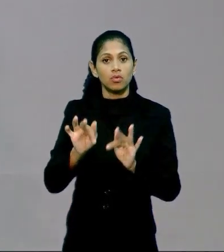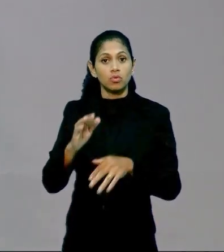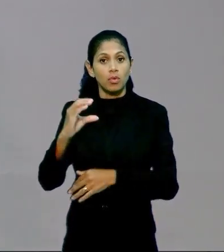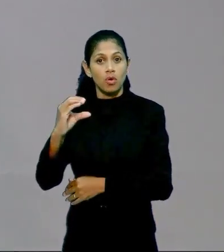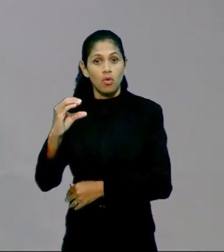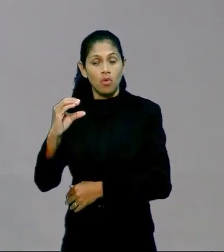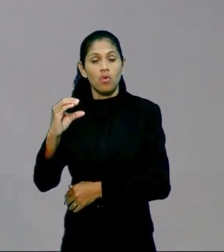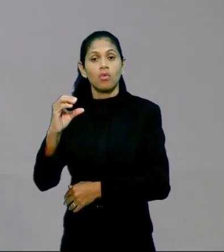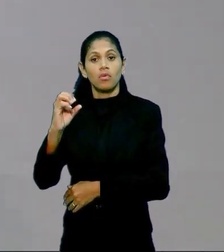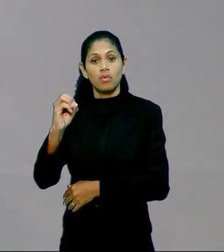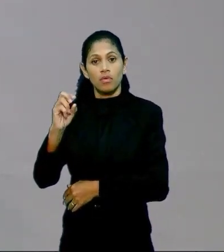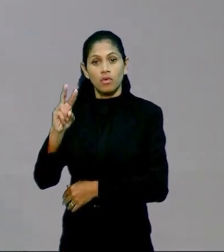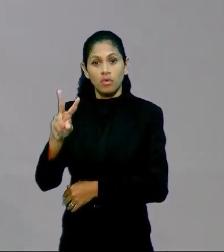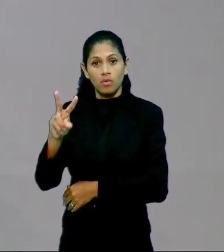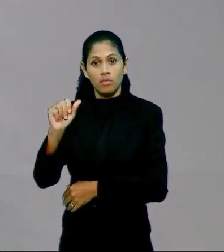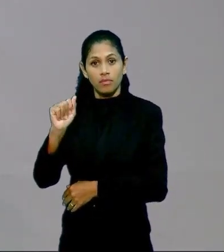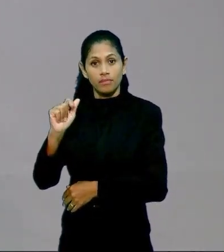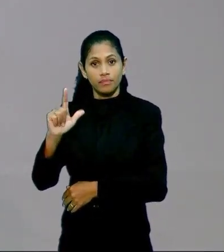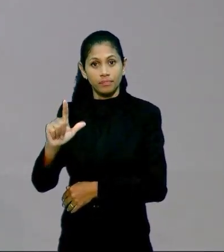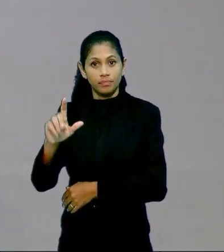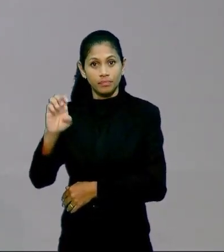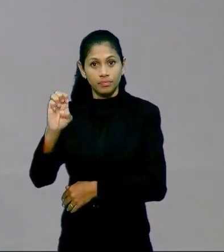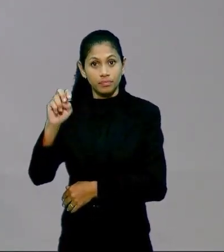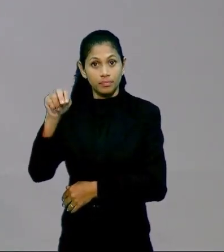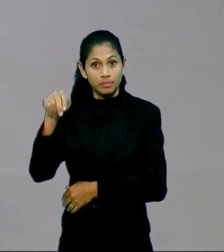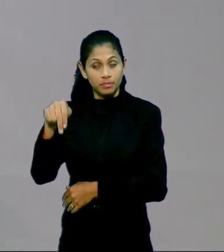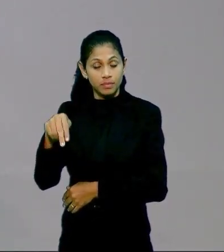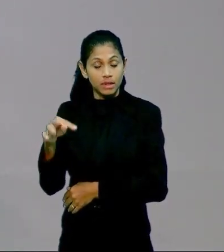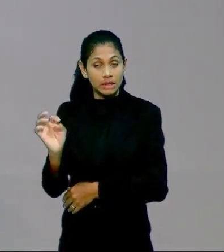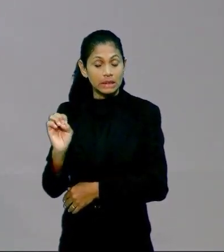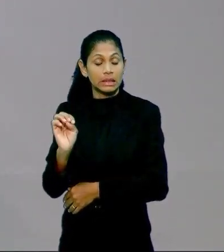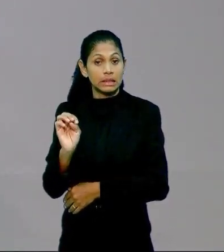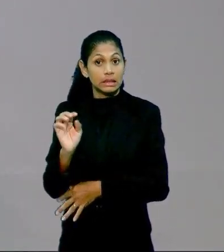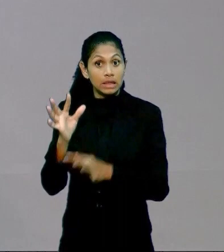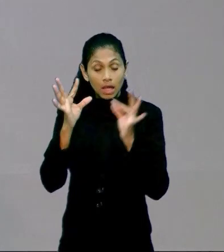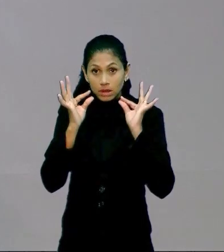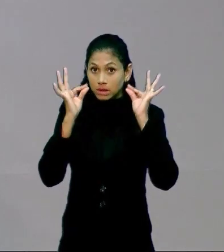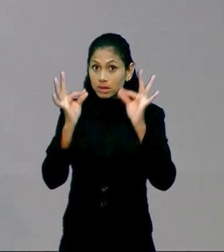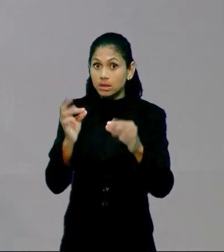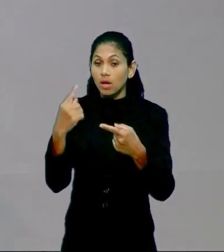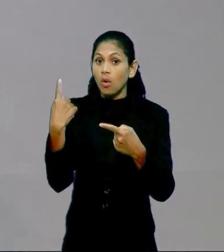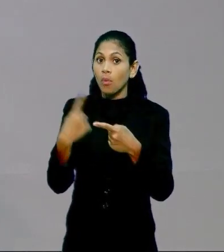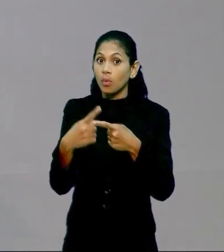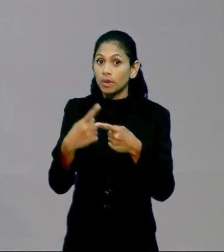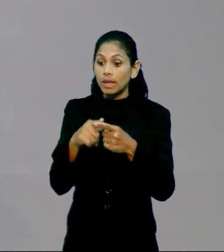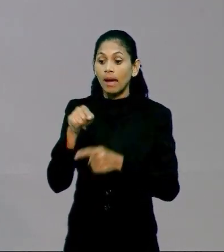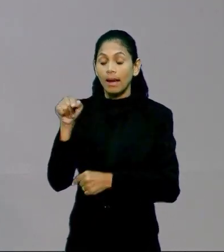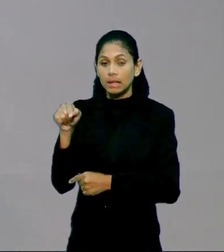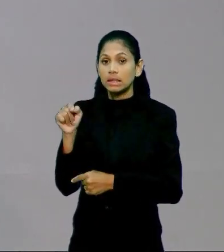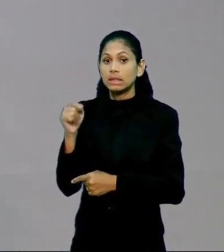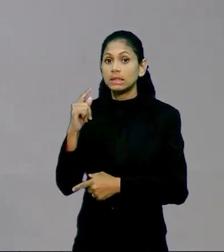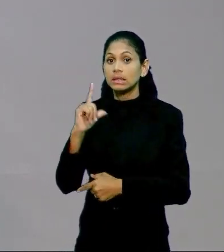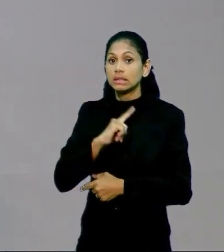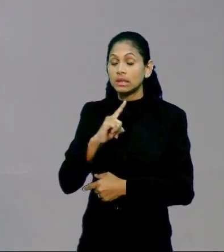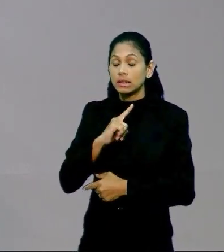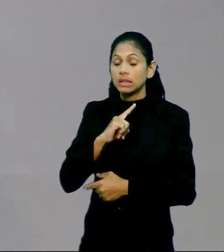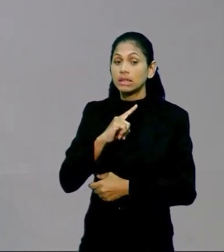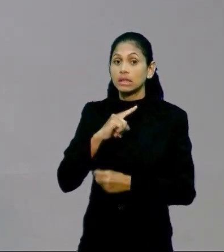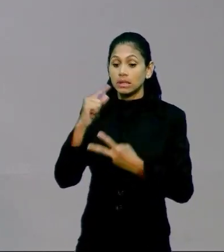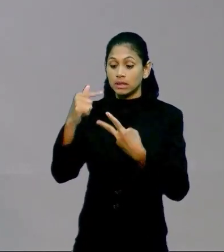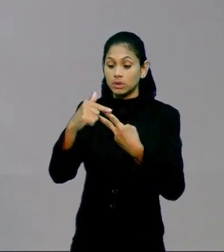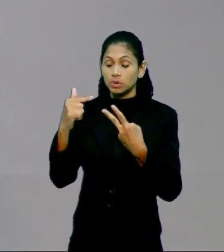para a ligação covalente, porque ela tem de duas formas, que é quando um átomo ele precisa ainda de